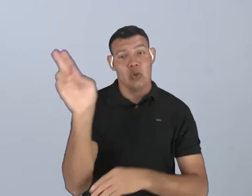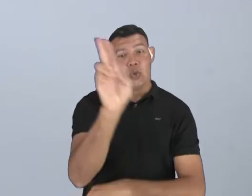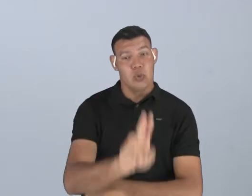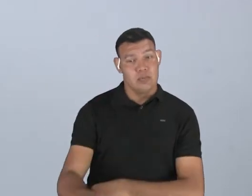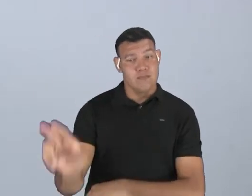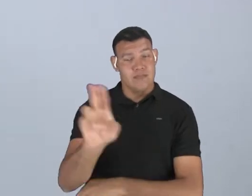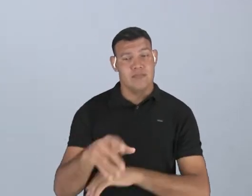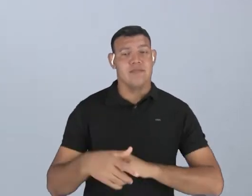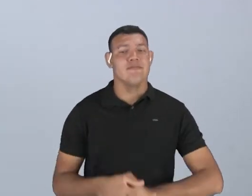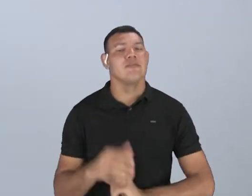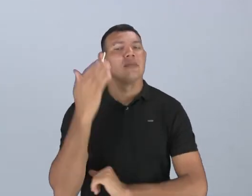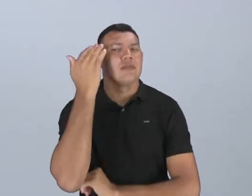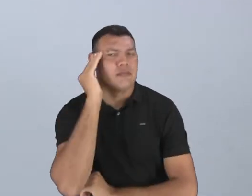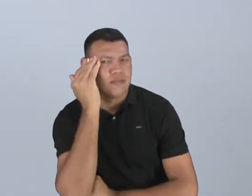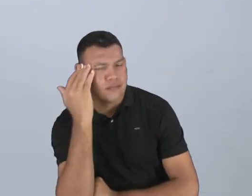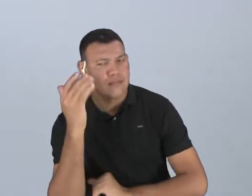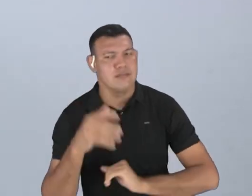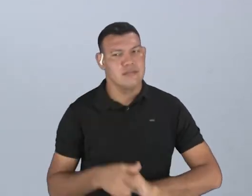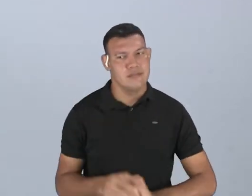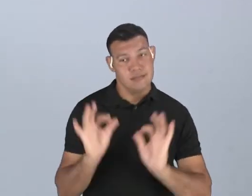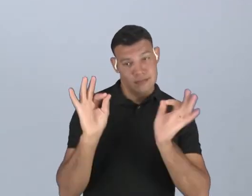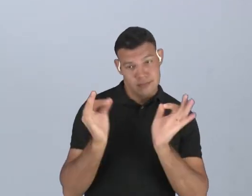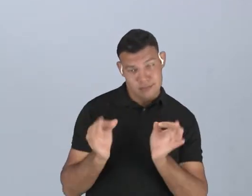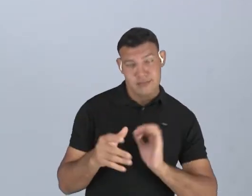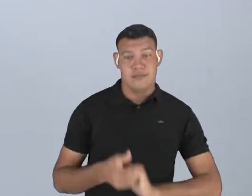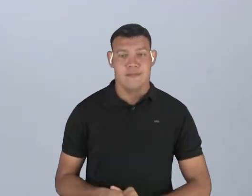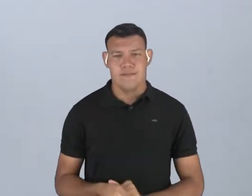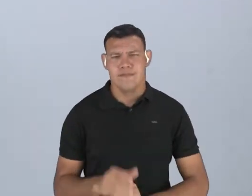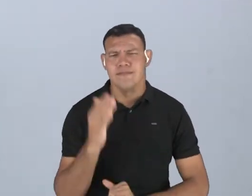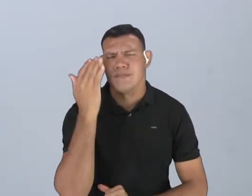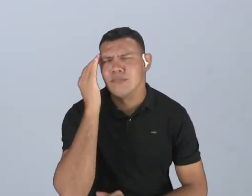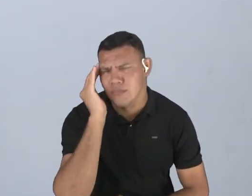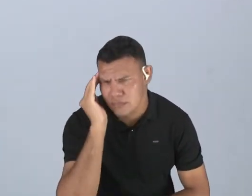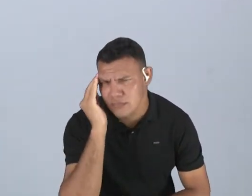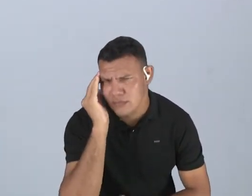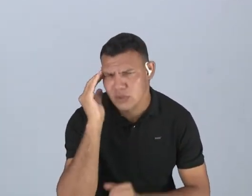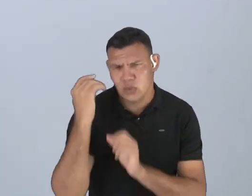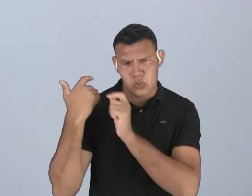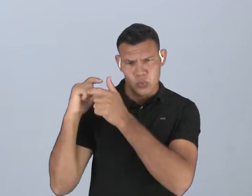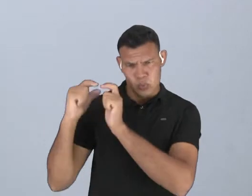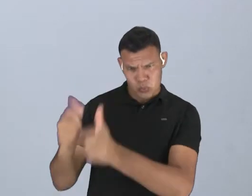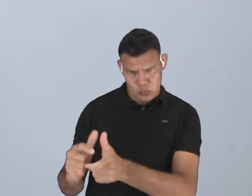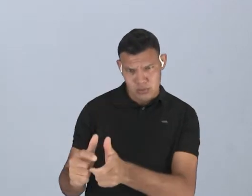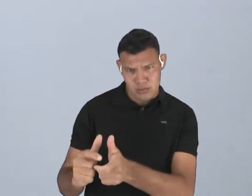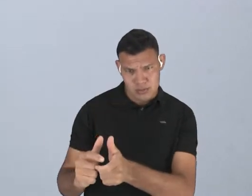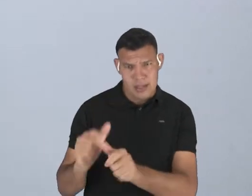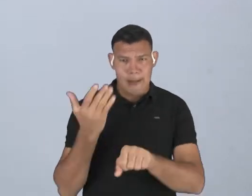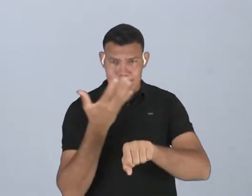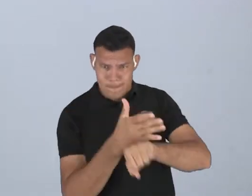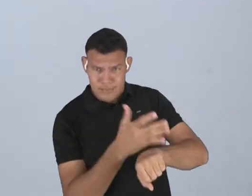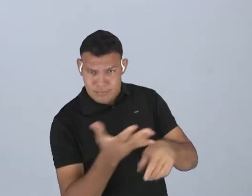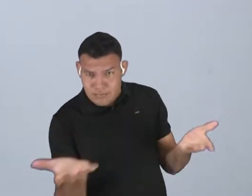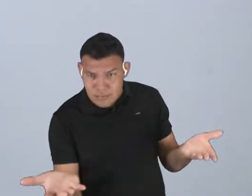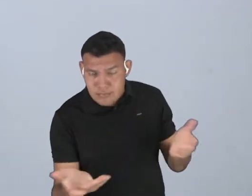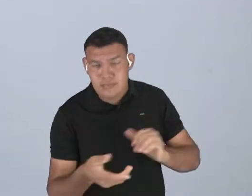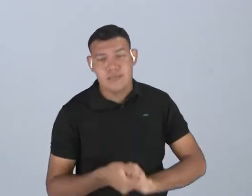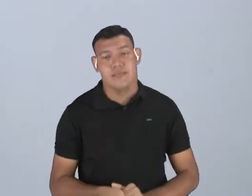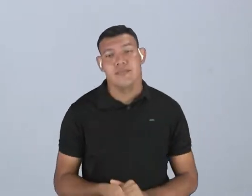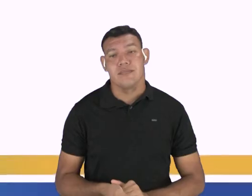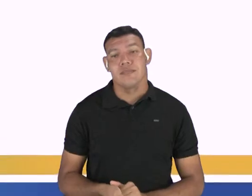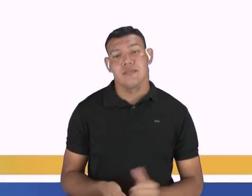seu entendimento. Certinho? Deu para entender teoricamente o que é na prática? Então vamos aqui.